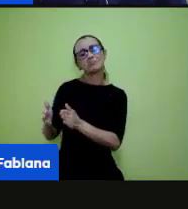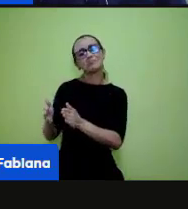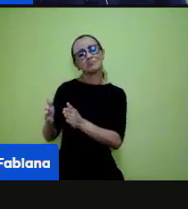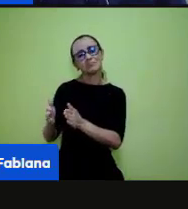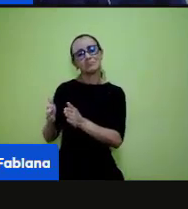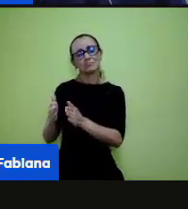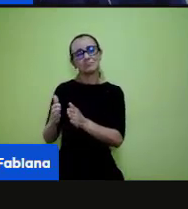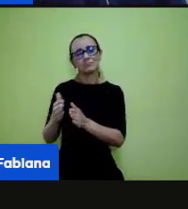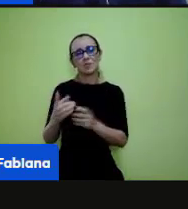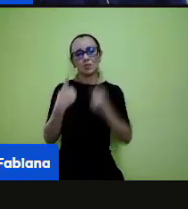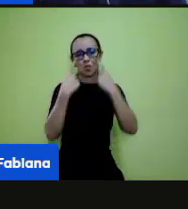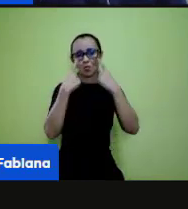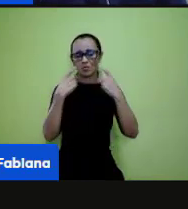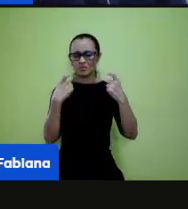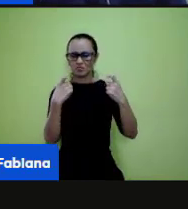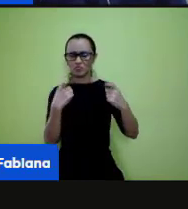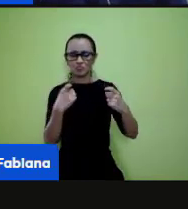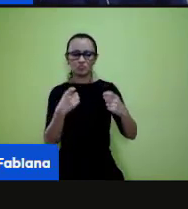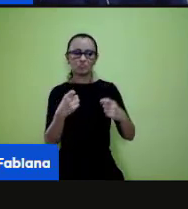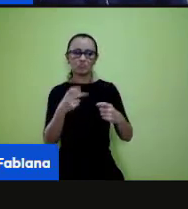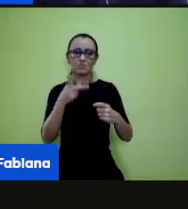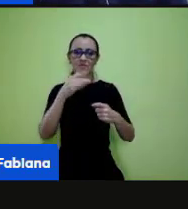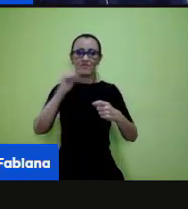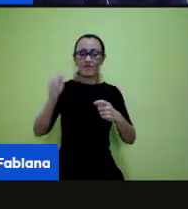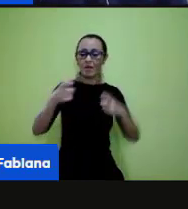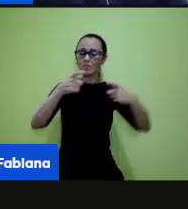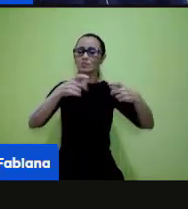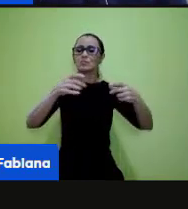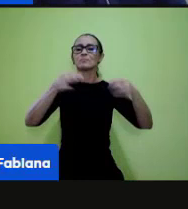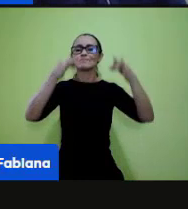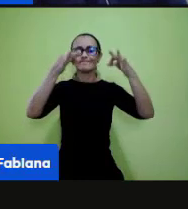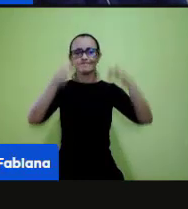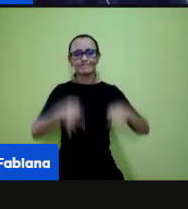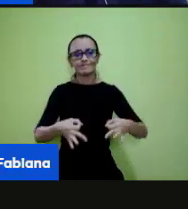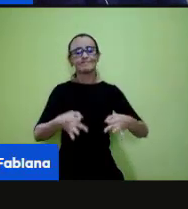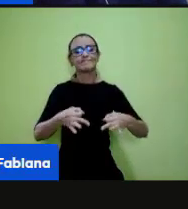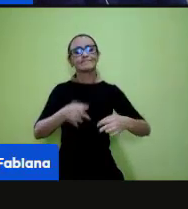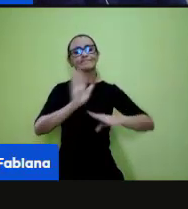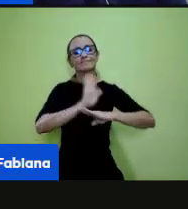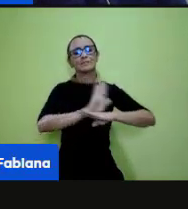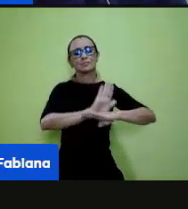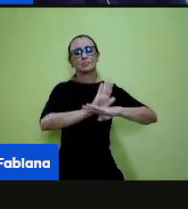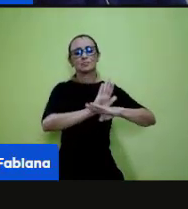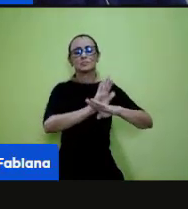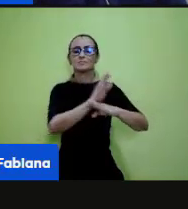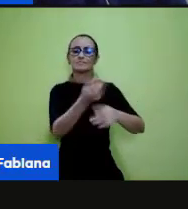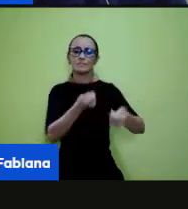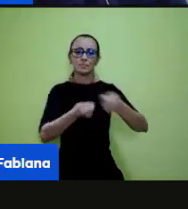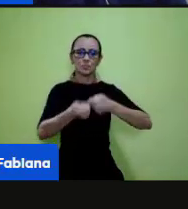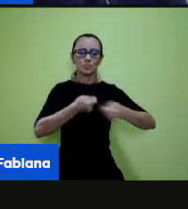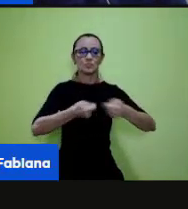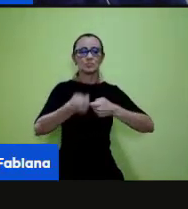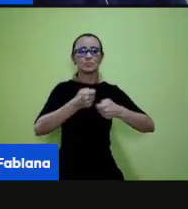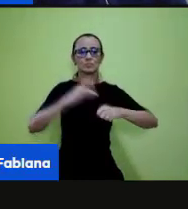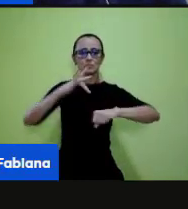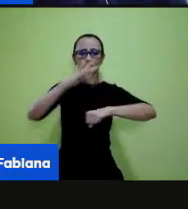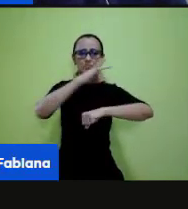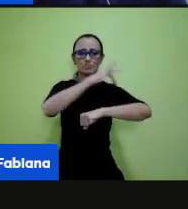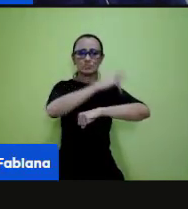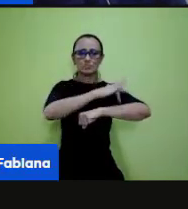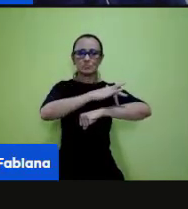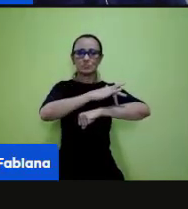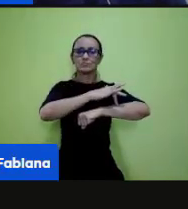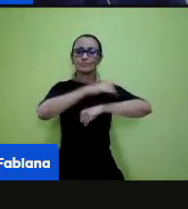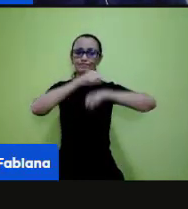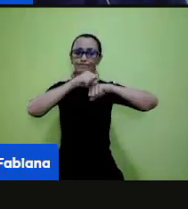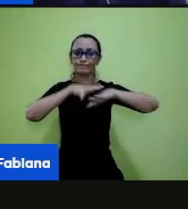aos criadouros, eventualmente a gente está colaborando diretamente para o controle dos vetores. Uma vez